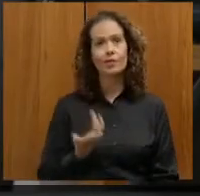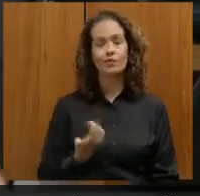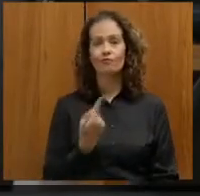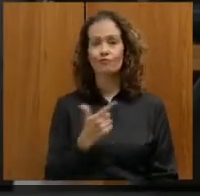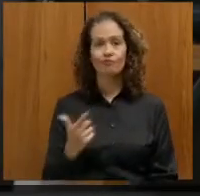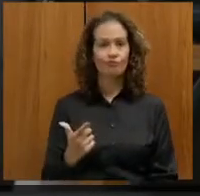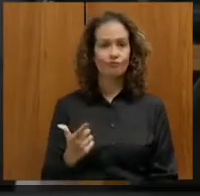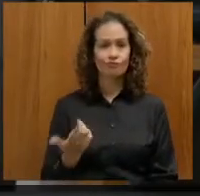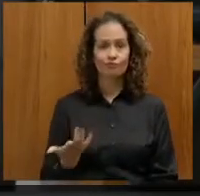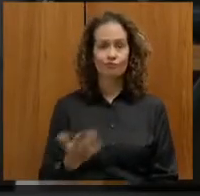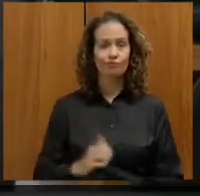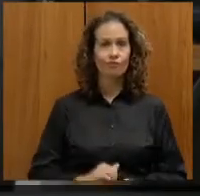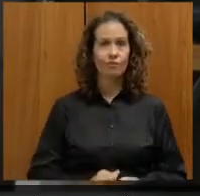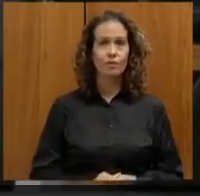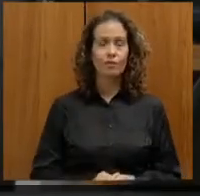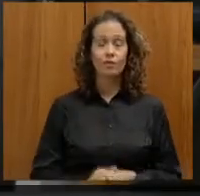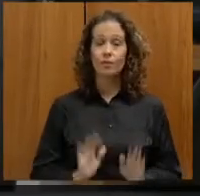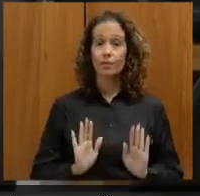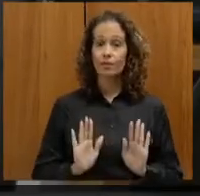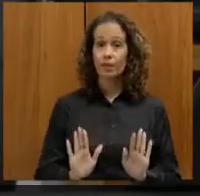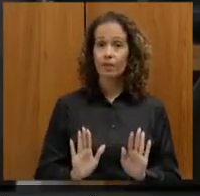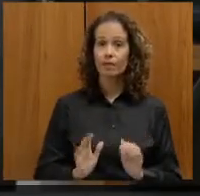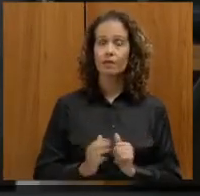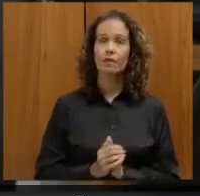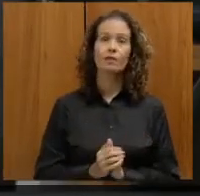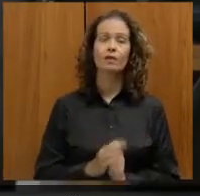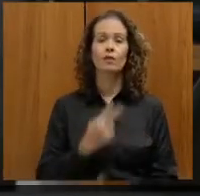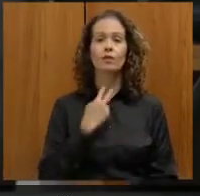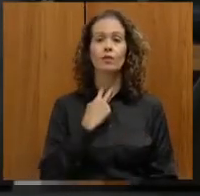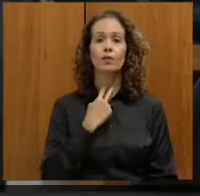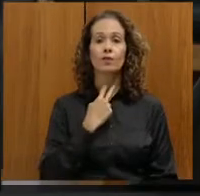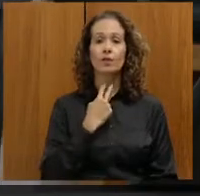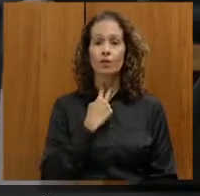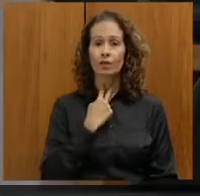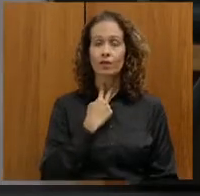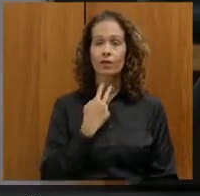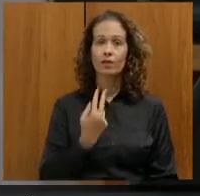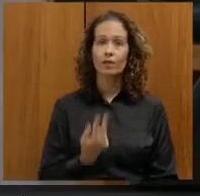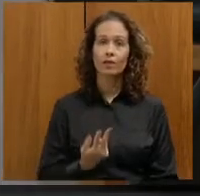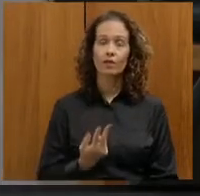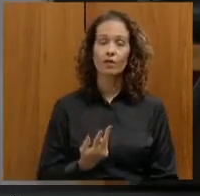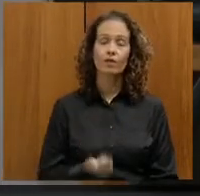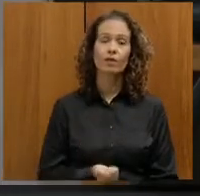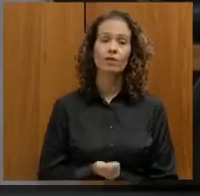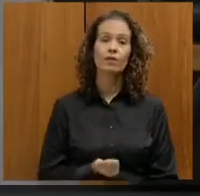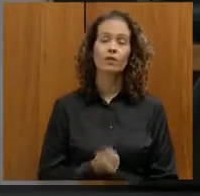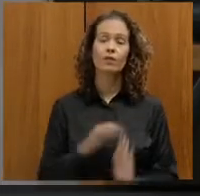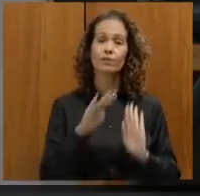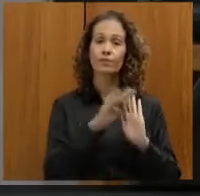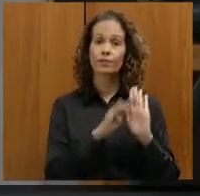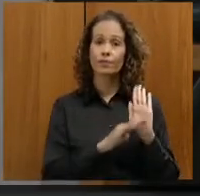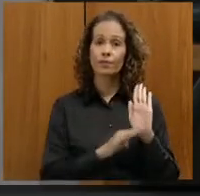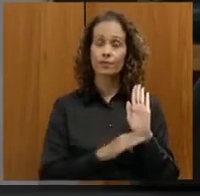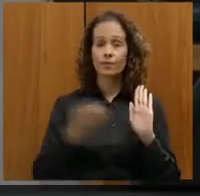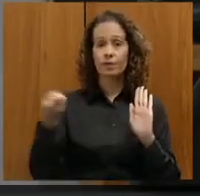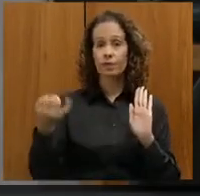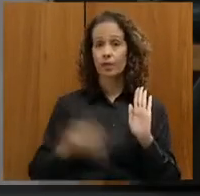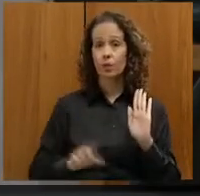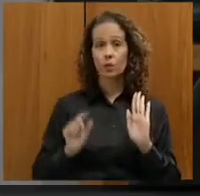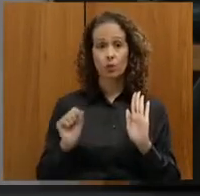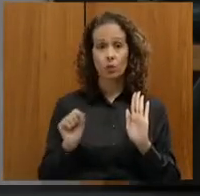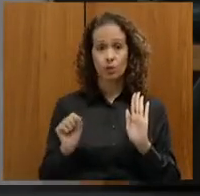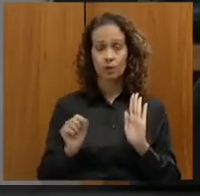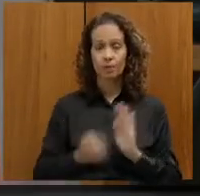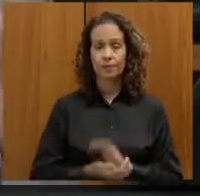encontra mas mesmo assim não poderia deixar de ponderar o seguinte